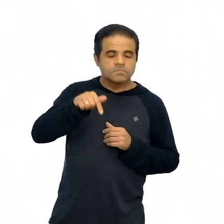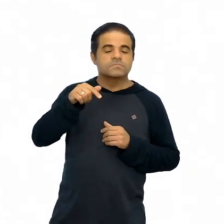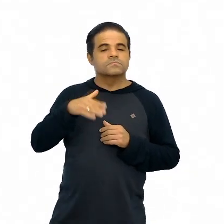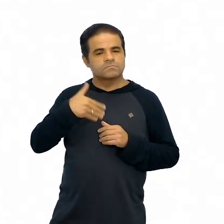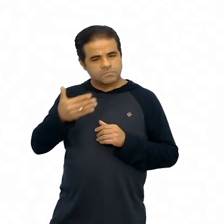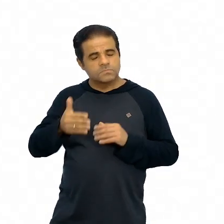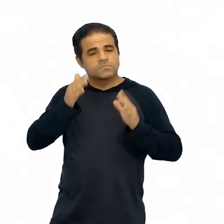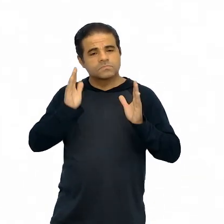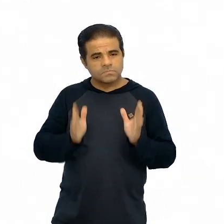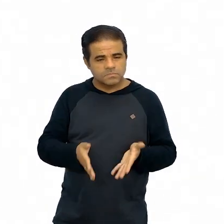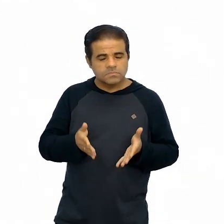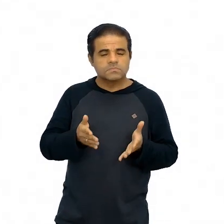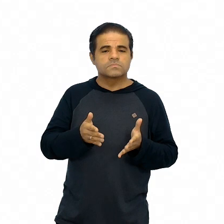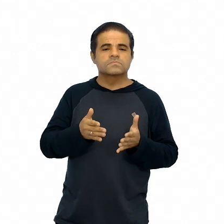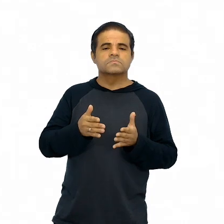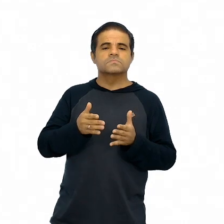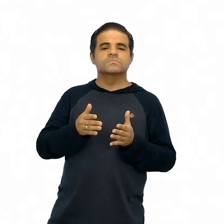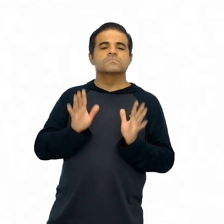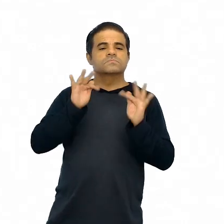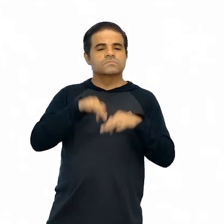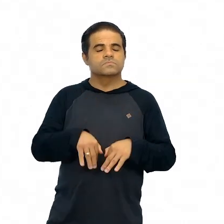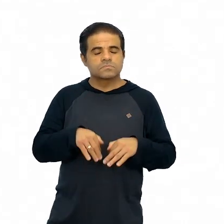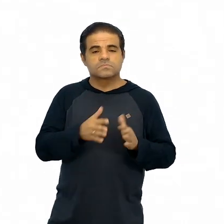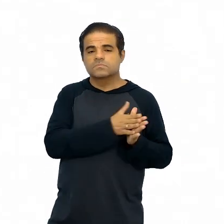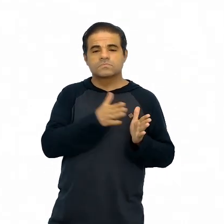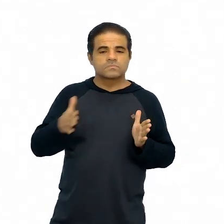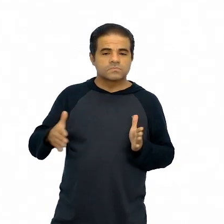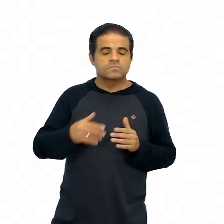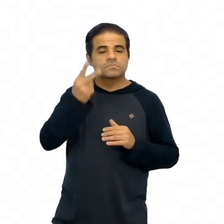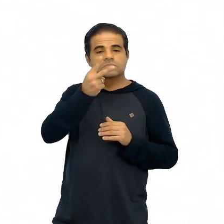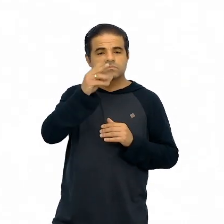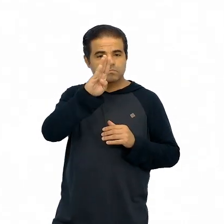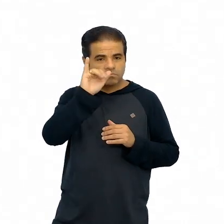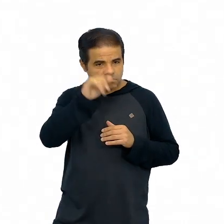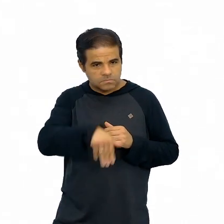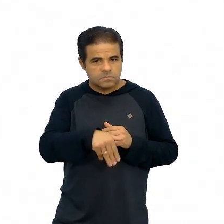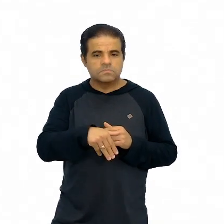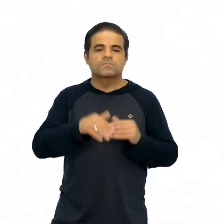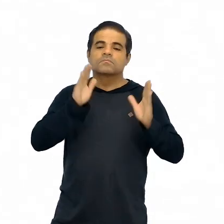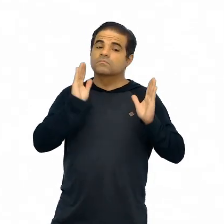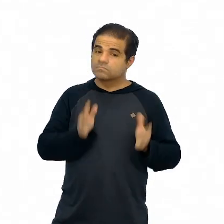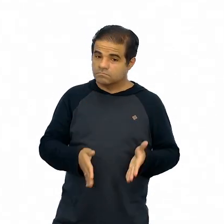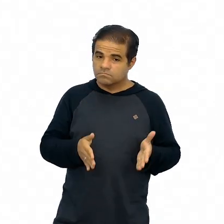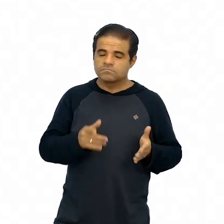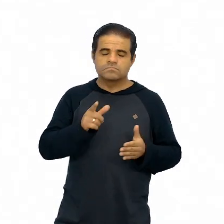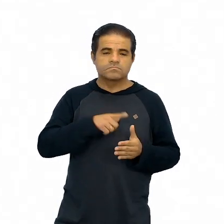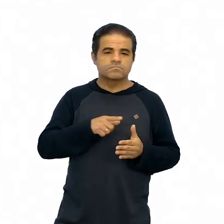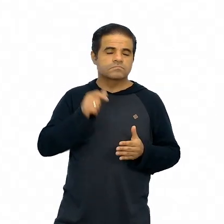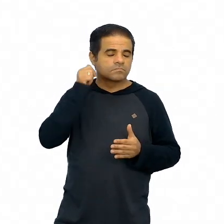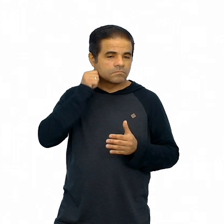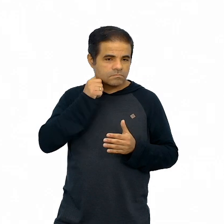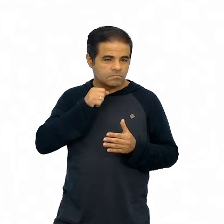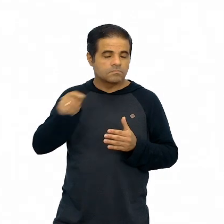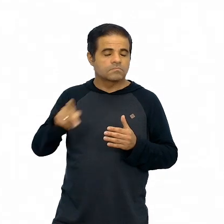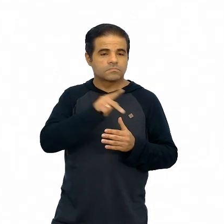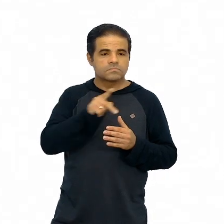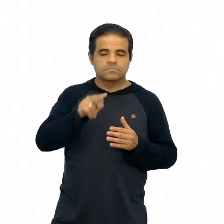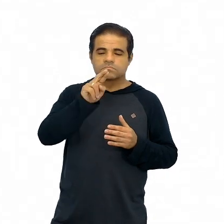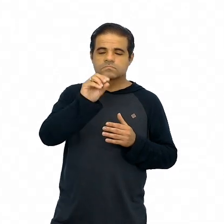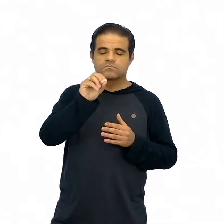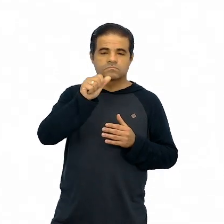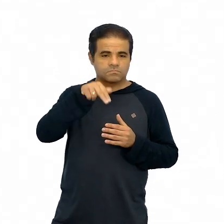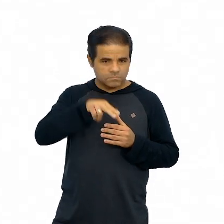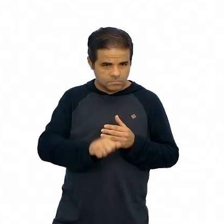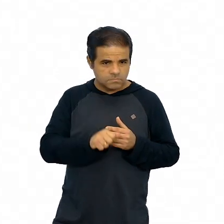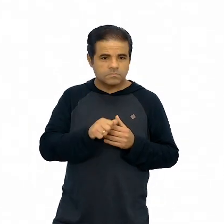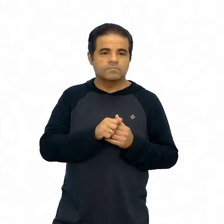antes que antecede o final, né, do segundo bimestre, aí tanto a professora Rosana para os anos